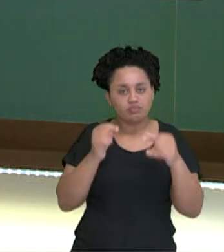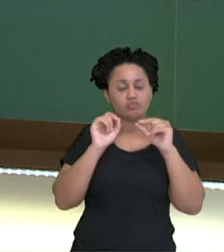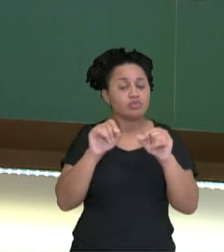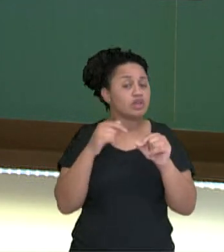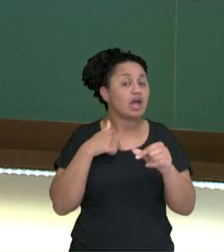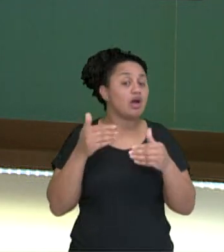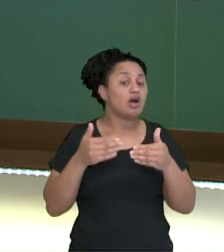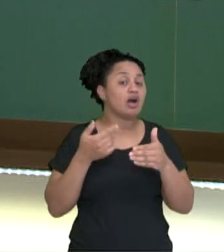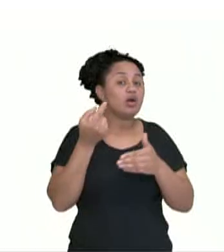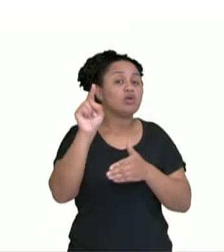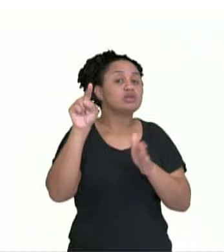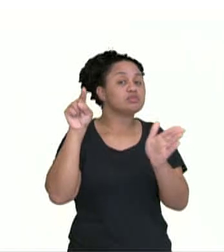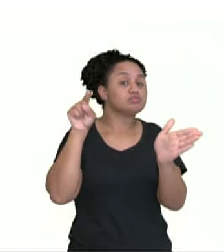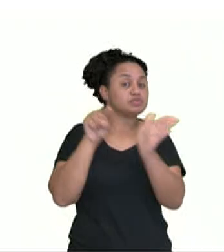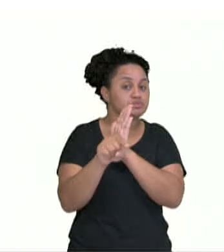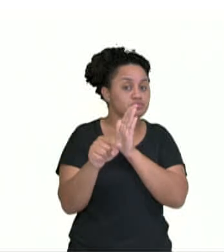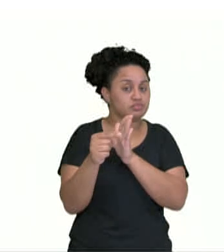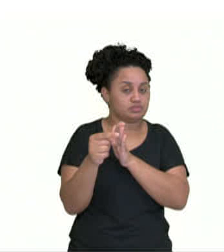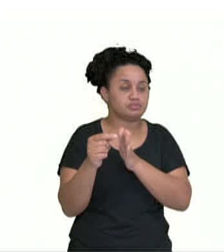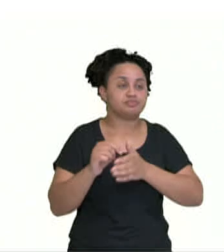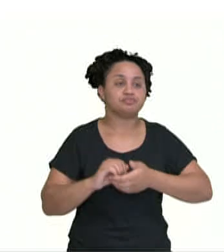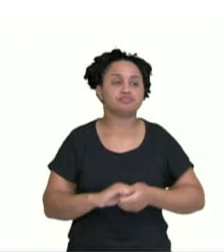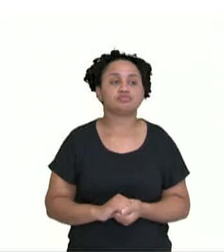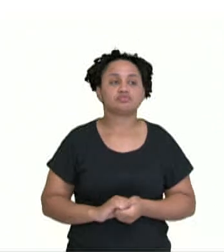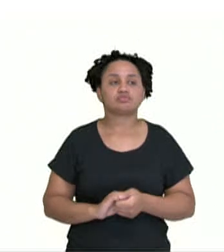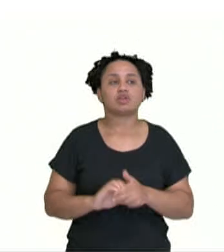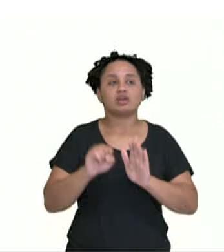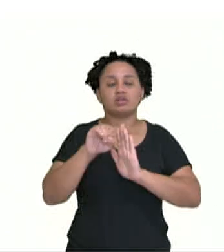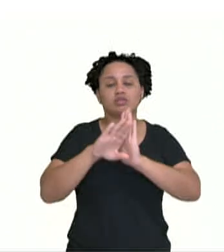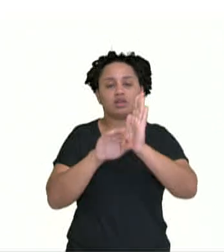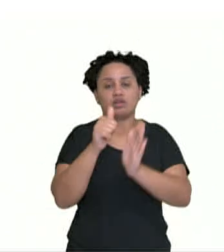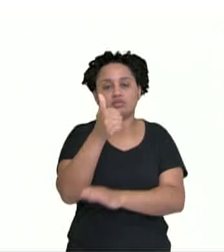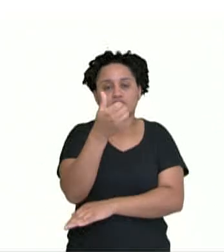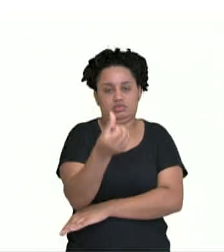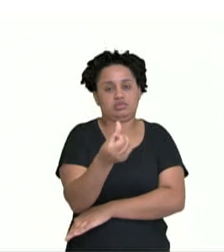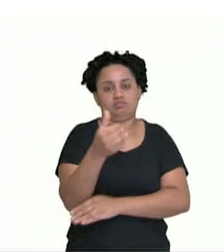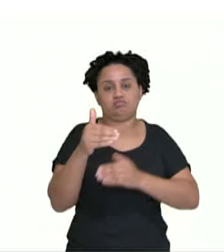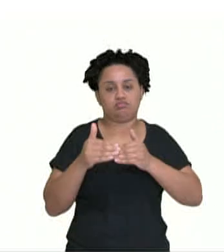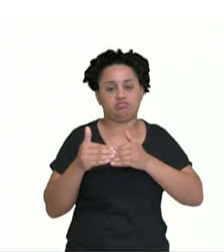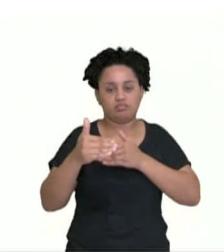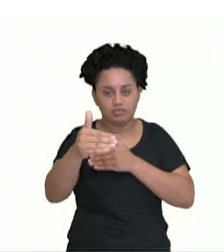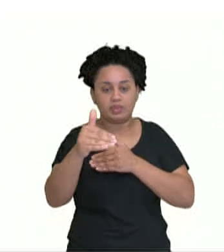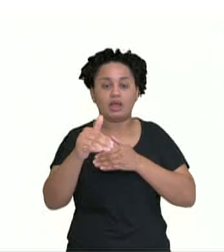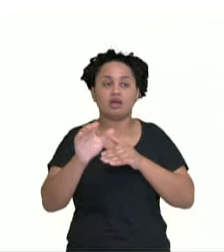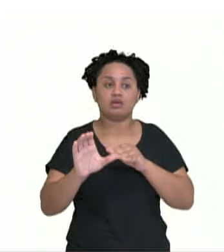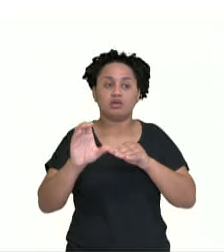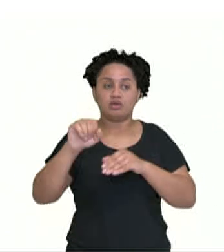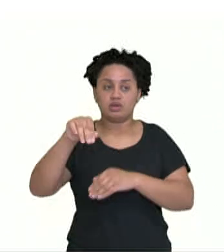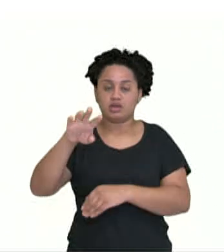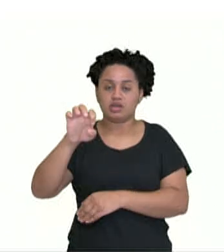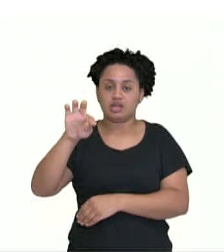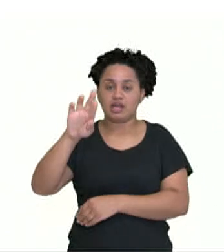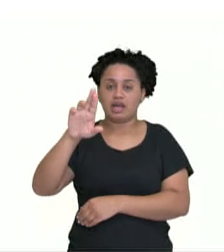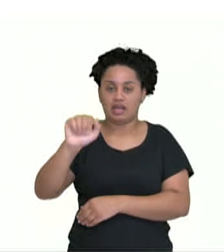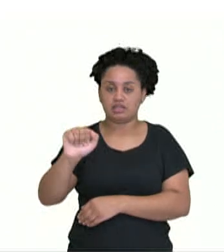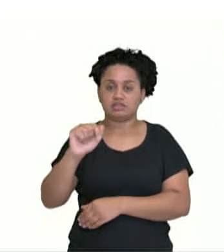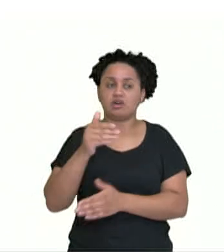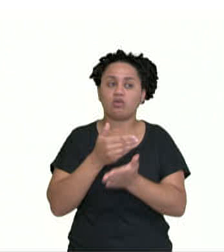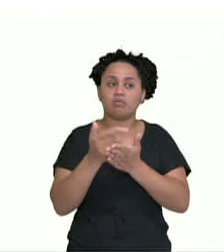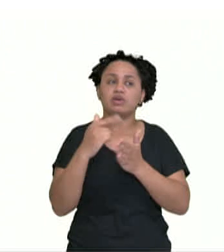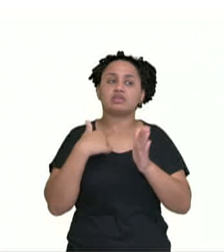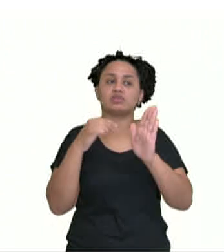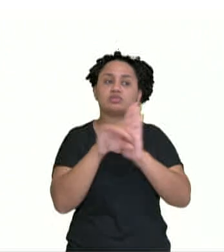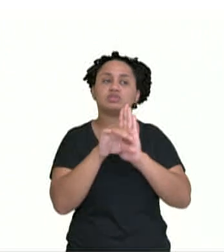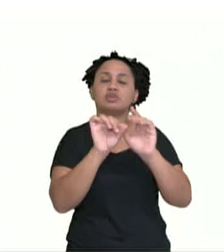nosso próximo quiz. A partir do século XVI, a orquestra sinfônica passa a ser definida como